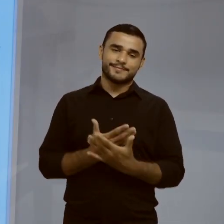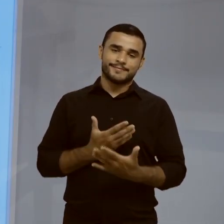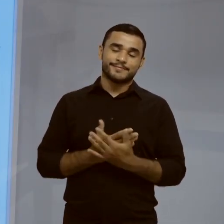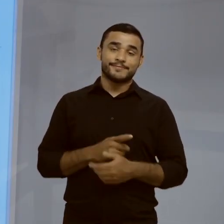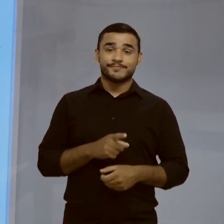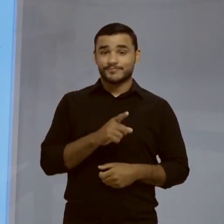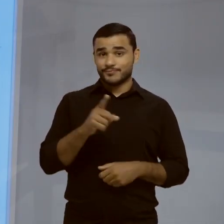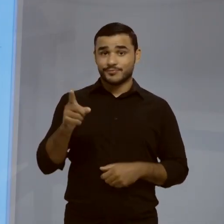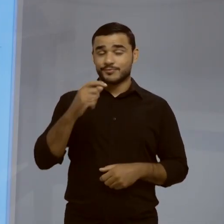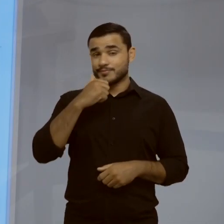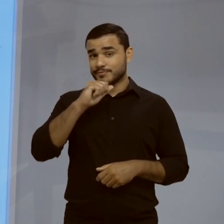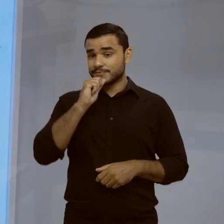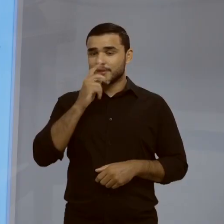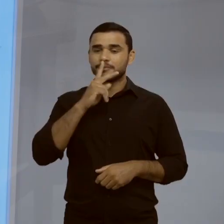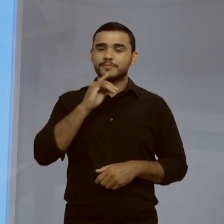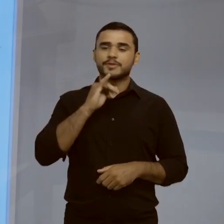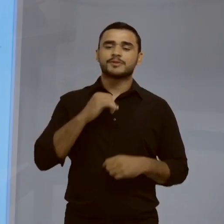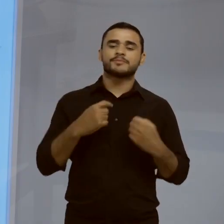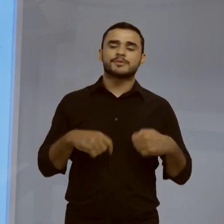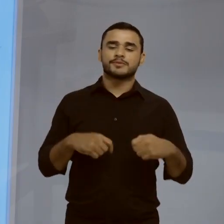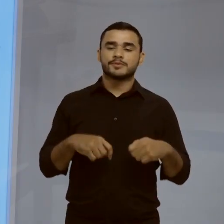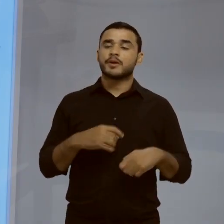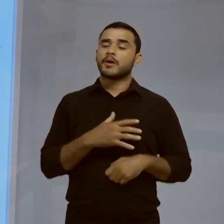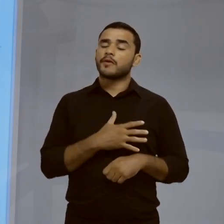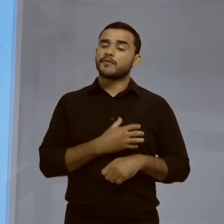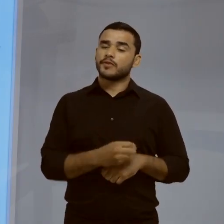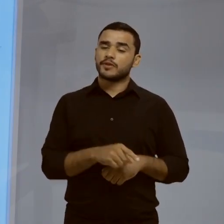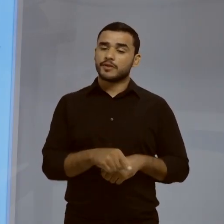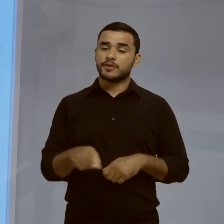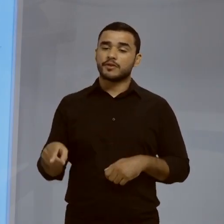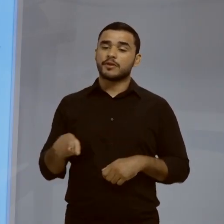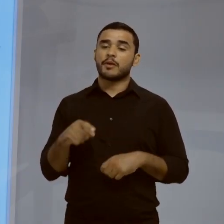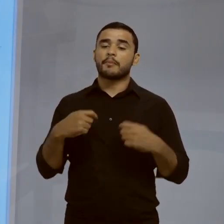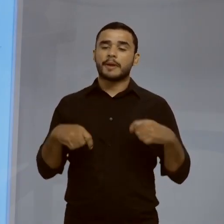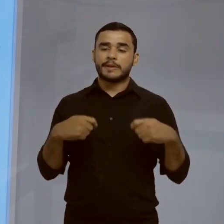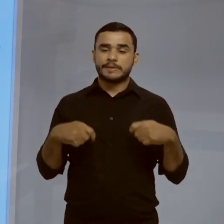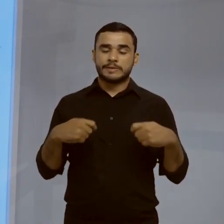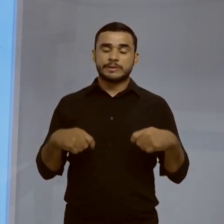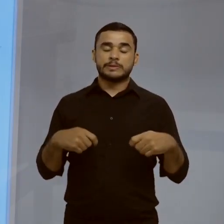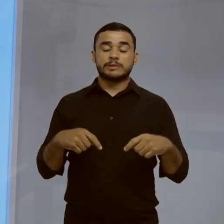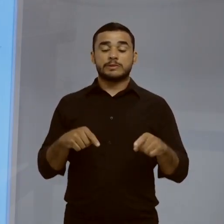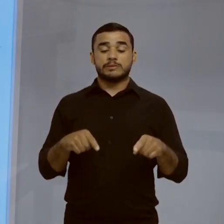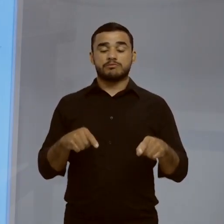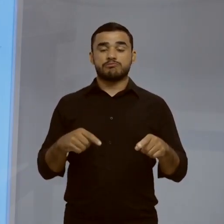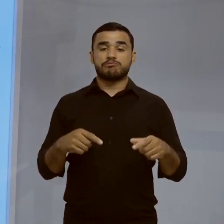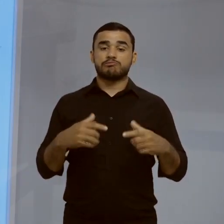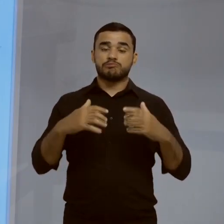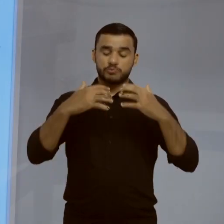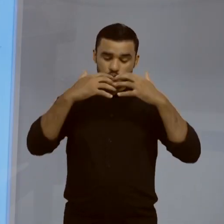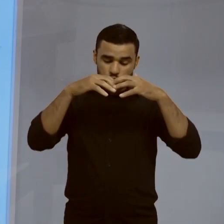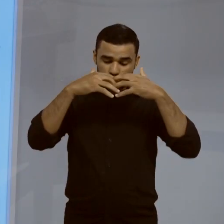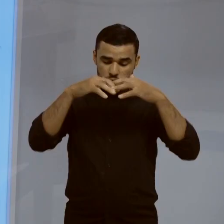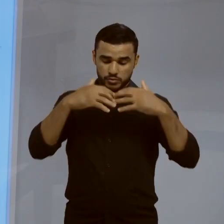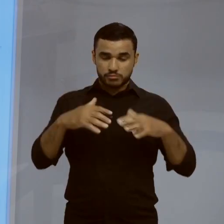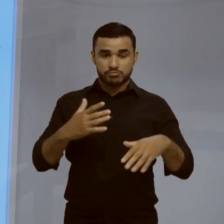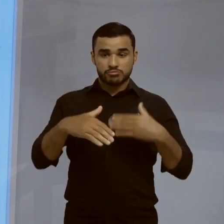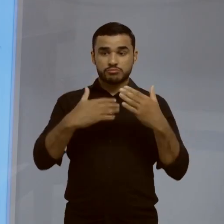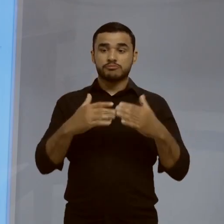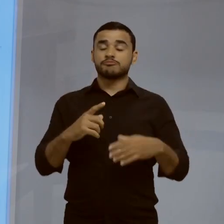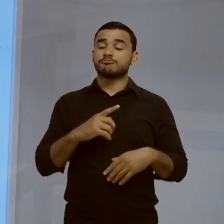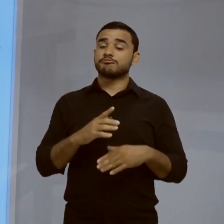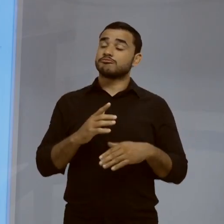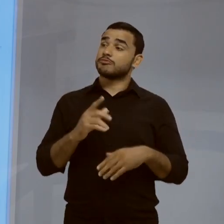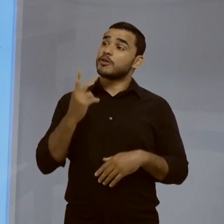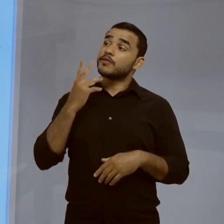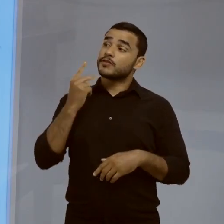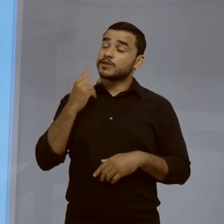aí os momentos de lazer com estímulos também ao desenvolvimento cognitivo e emocional das crianças. E o Fortaleza